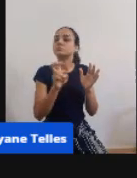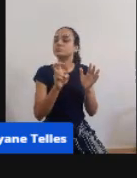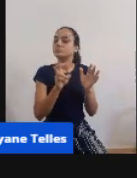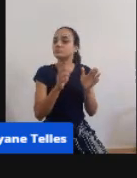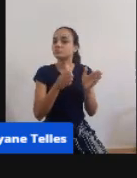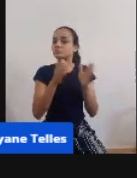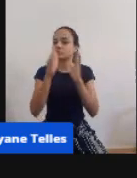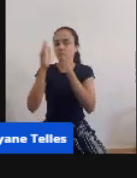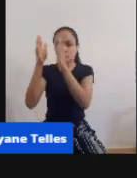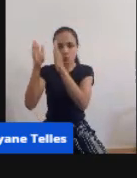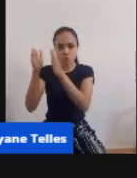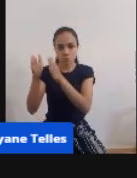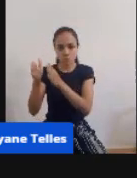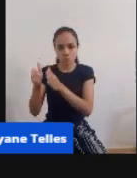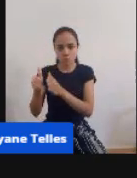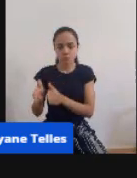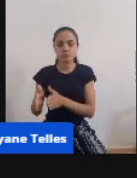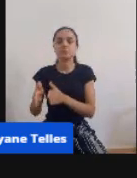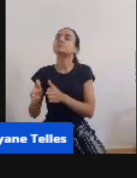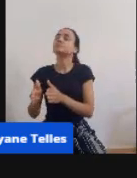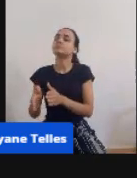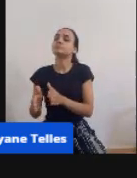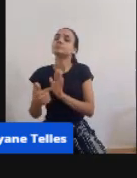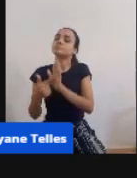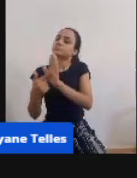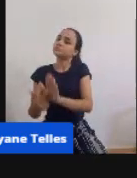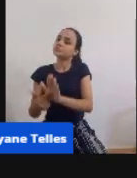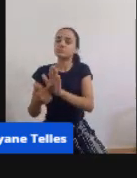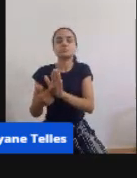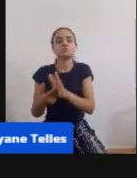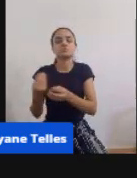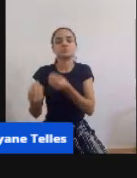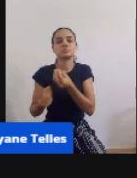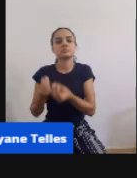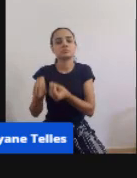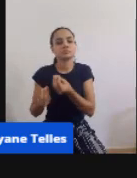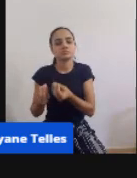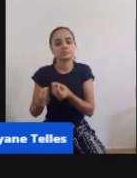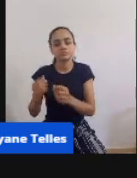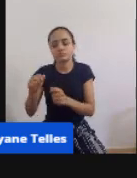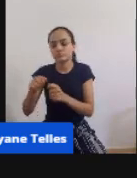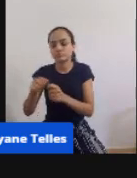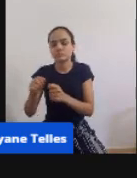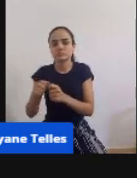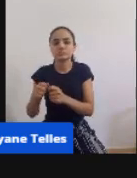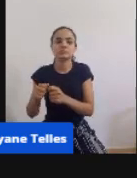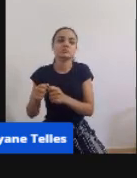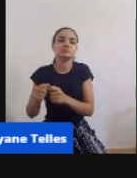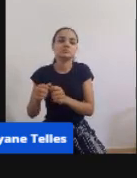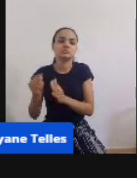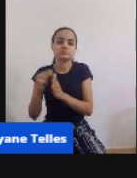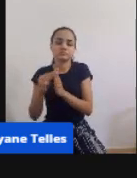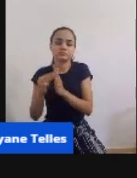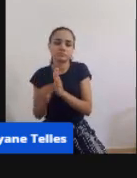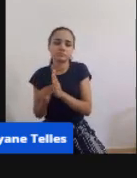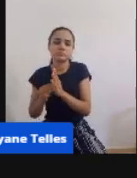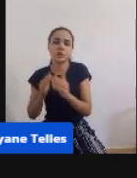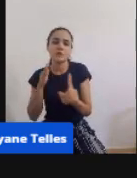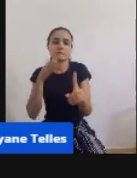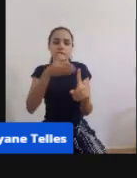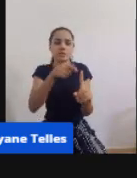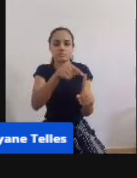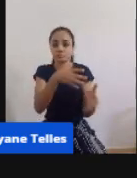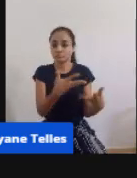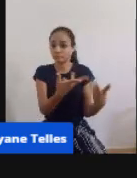procedimentos metodológicos que nós devemos ter referente a essa habilidade que nós vamos trabalhar. Então,